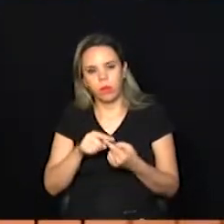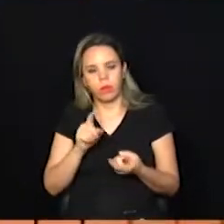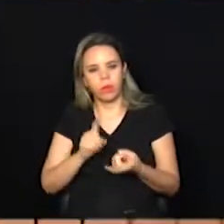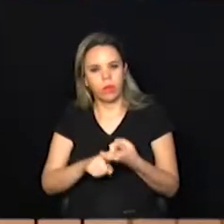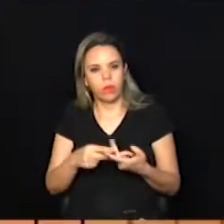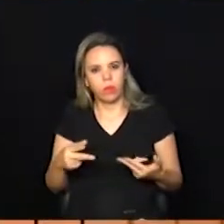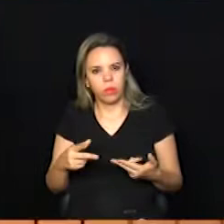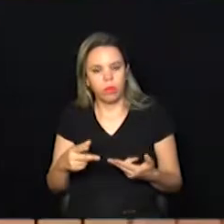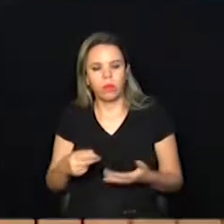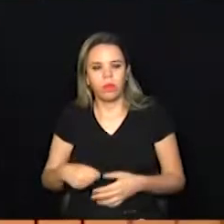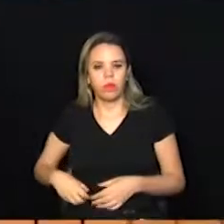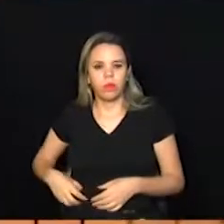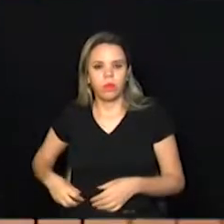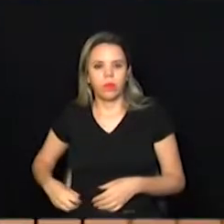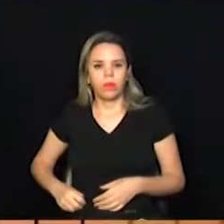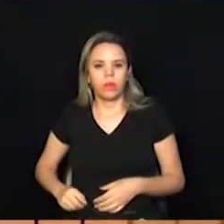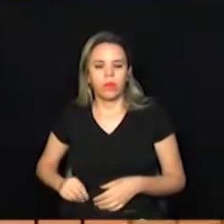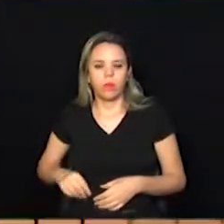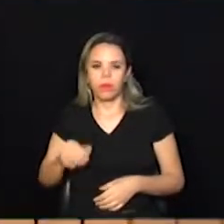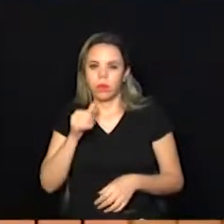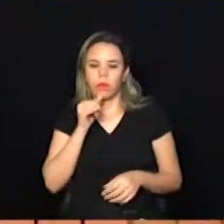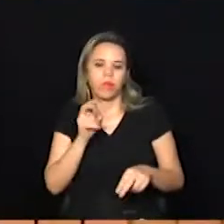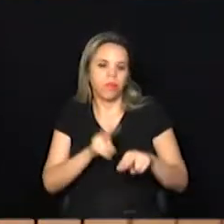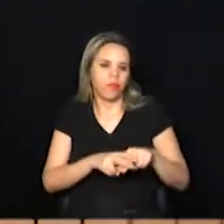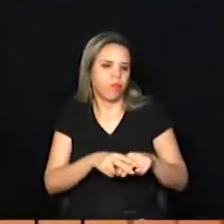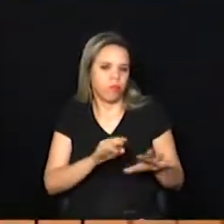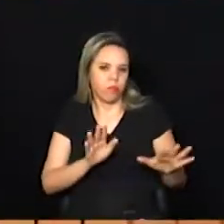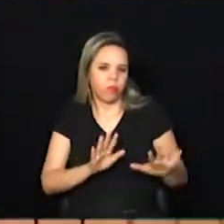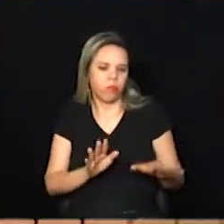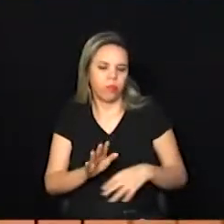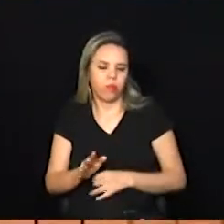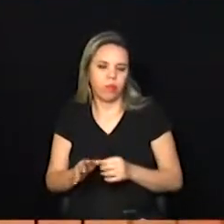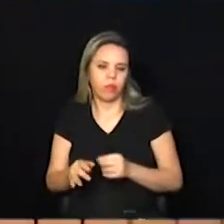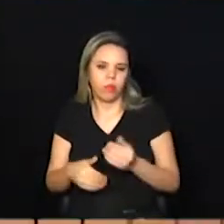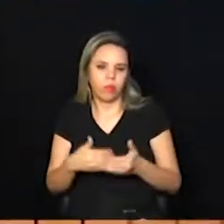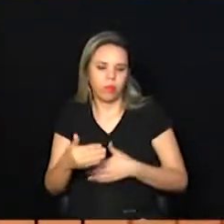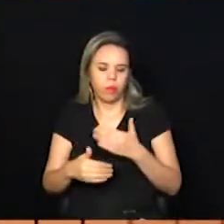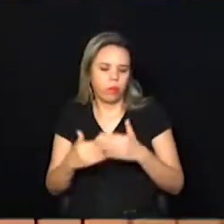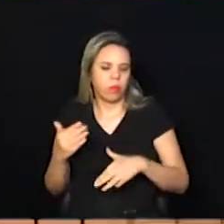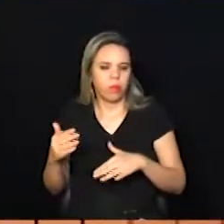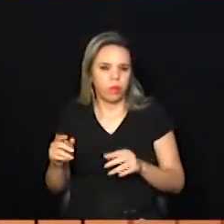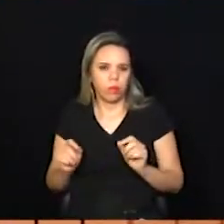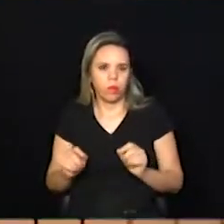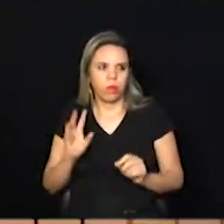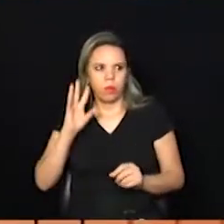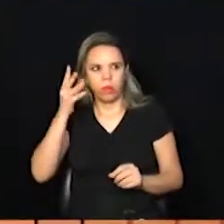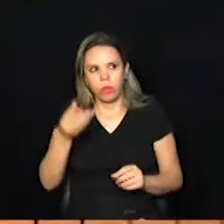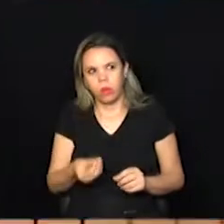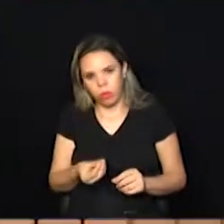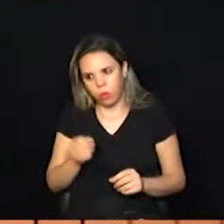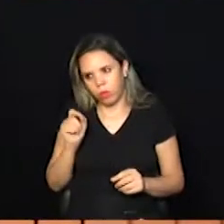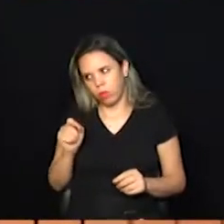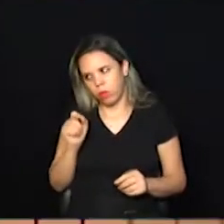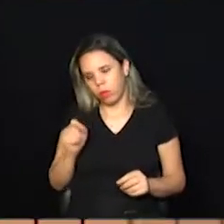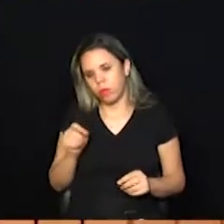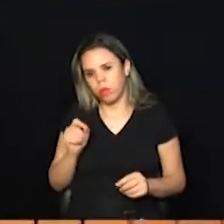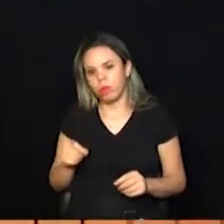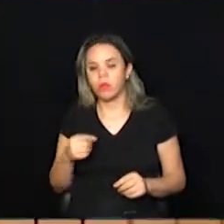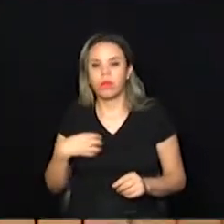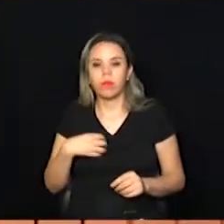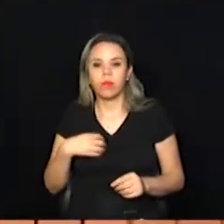penalização como o encarceramento, né? Mas ela dá um passo além, entendendo que as formas